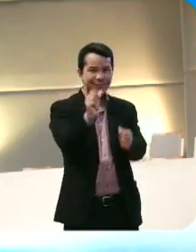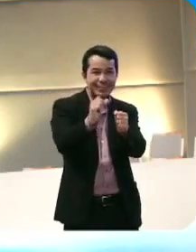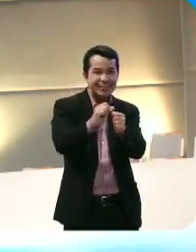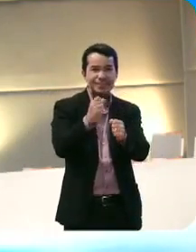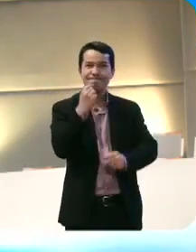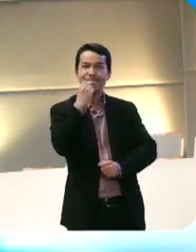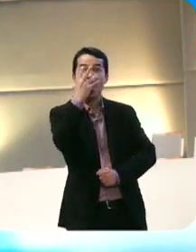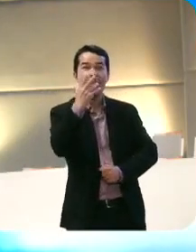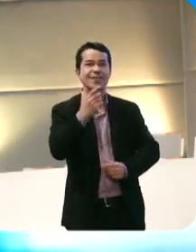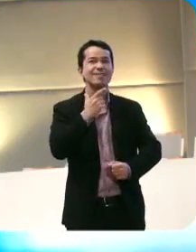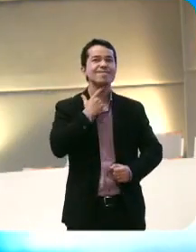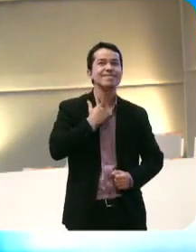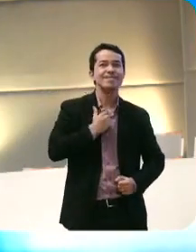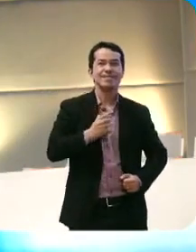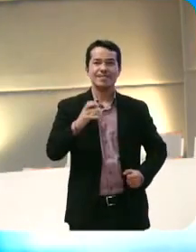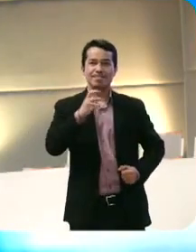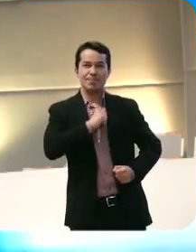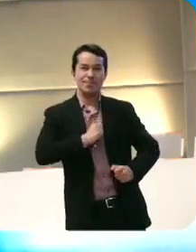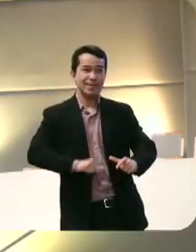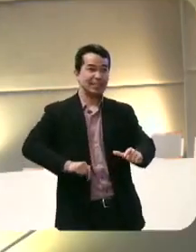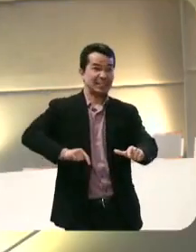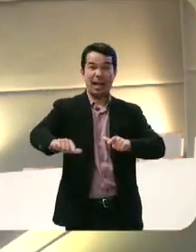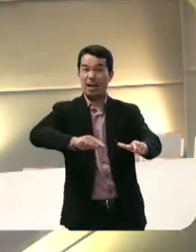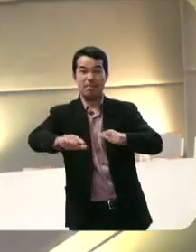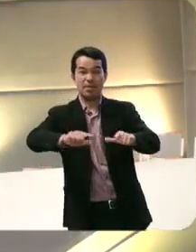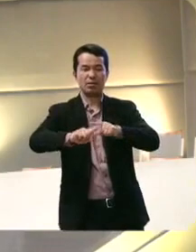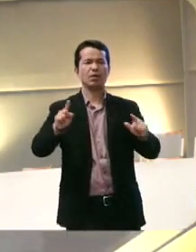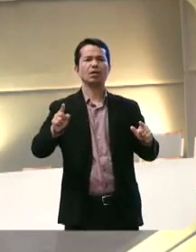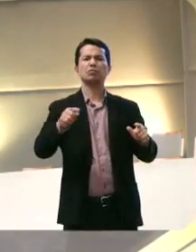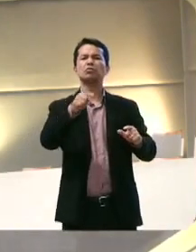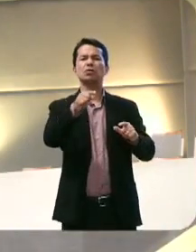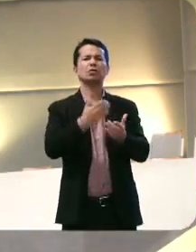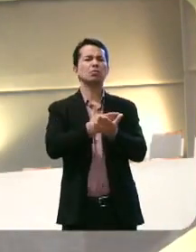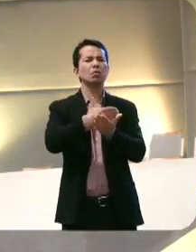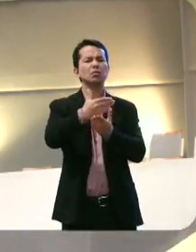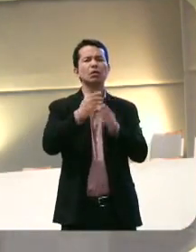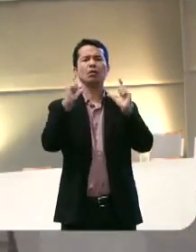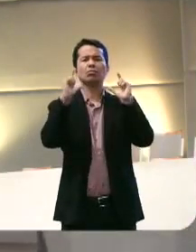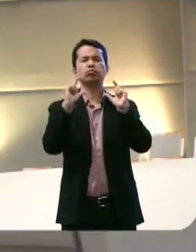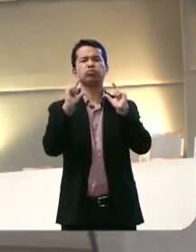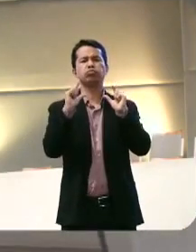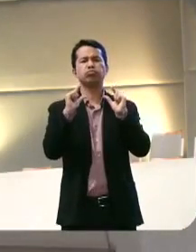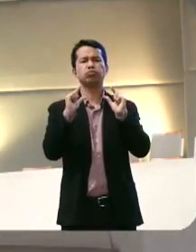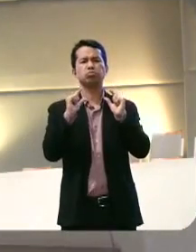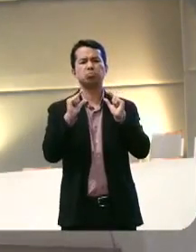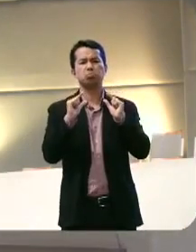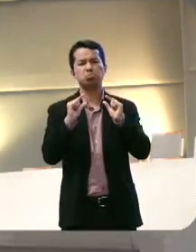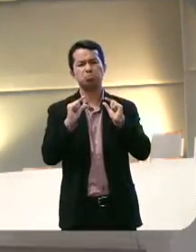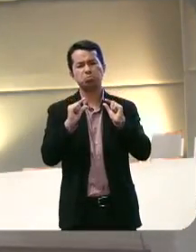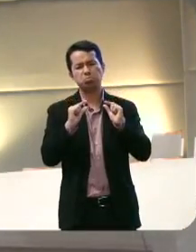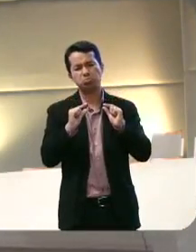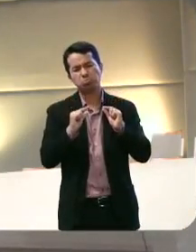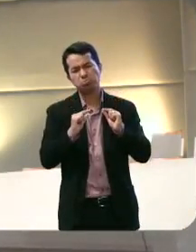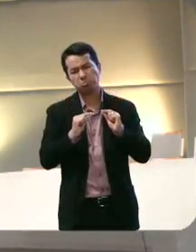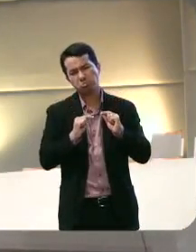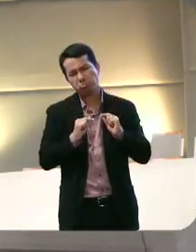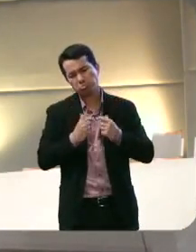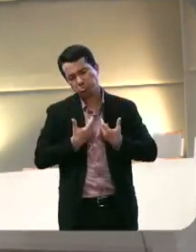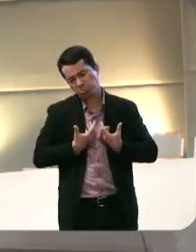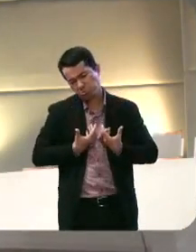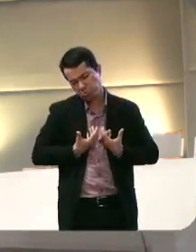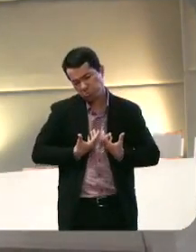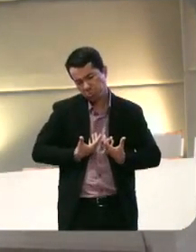encontro. Talvez não exista para você este lugar que quando você entra, a nuvem vem.